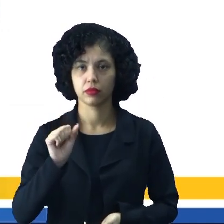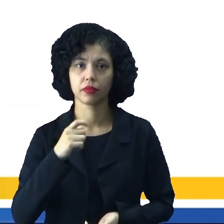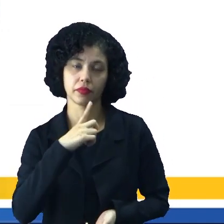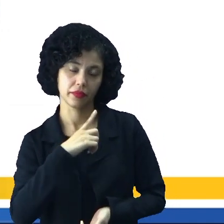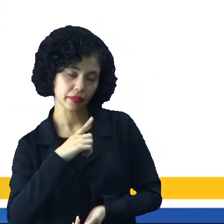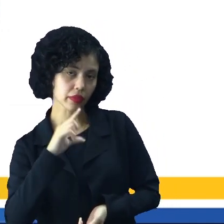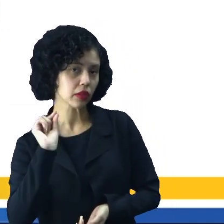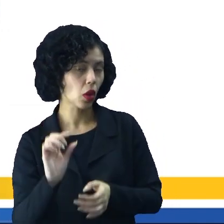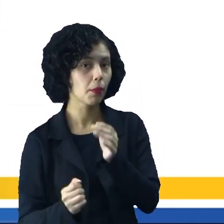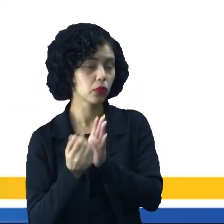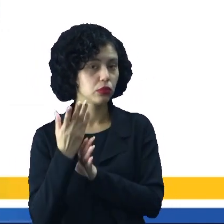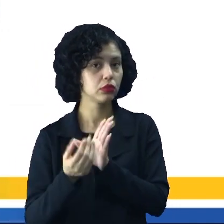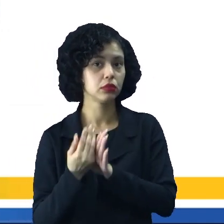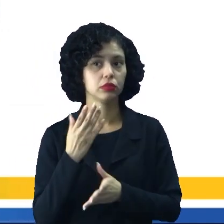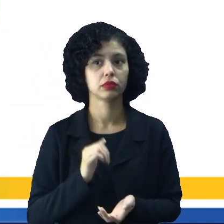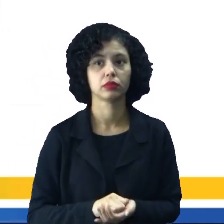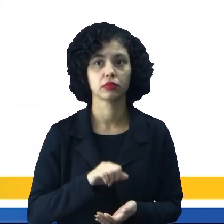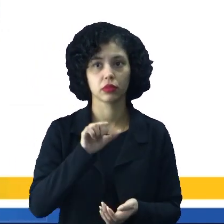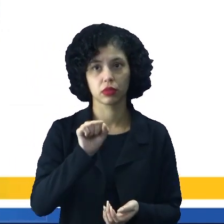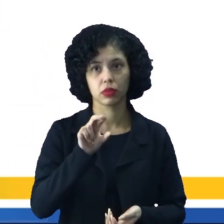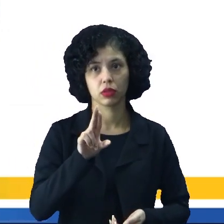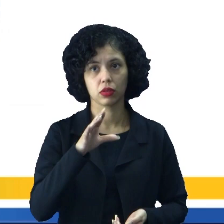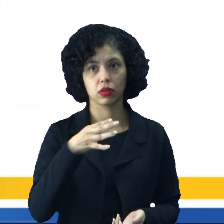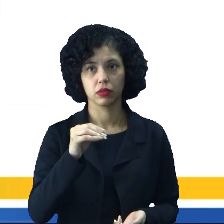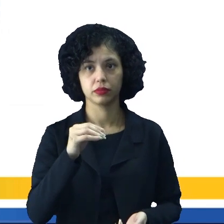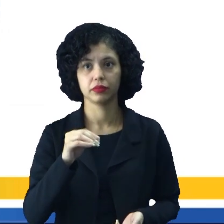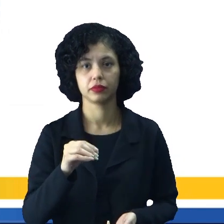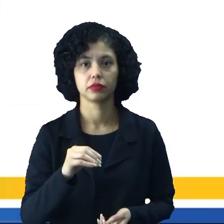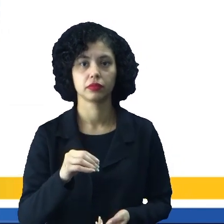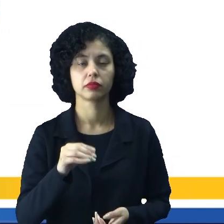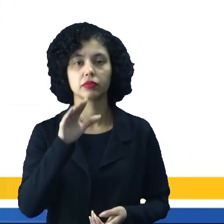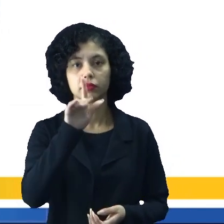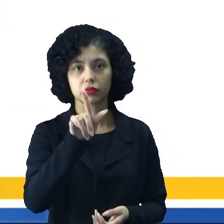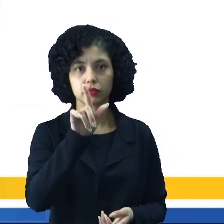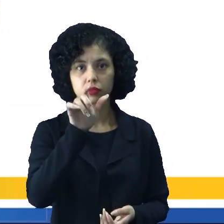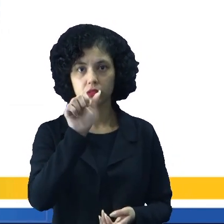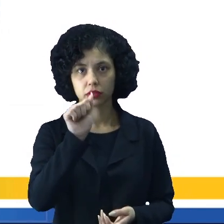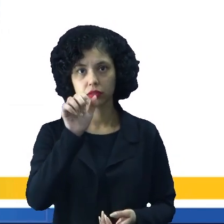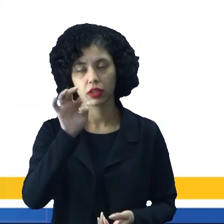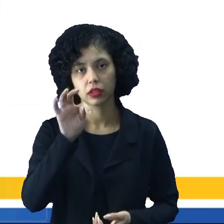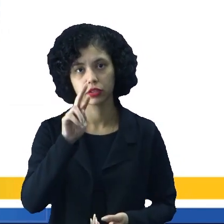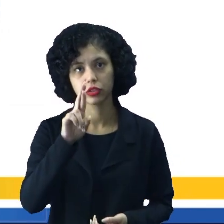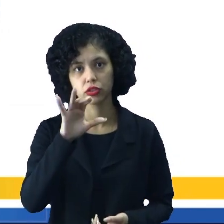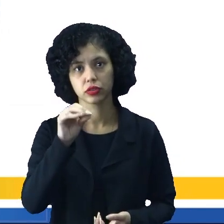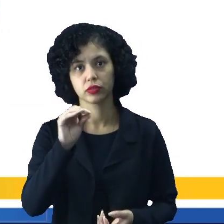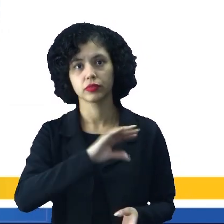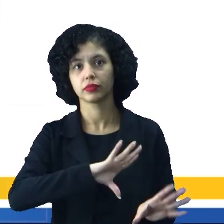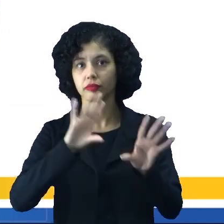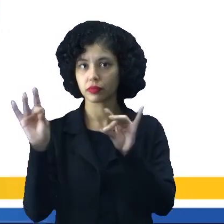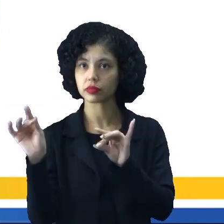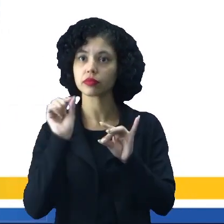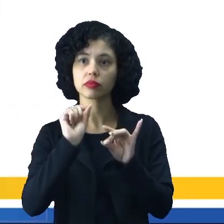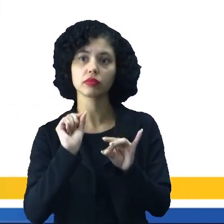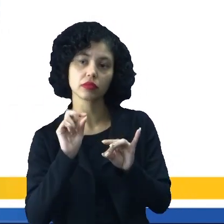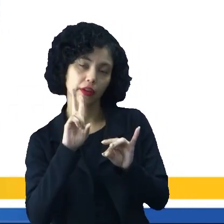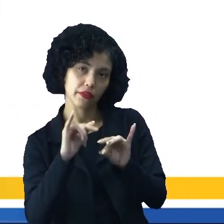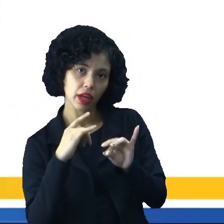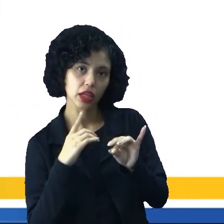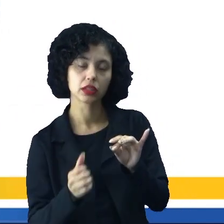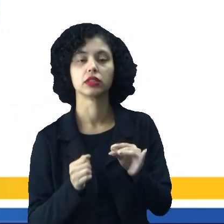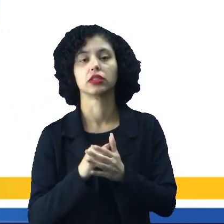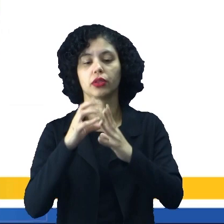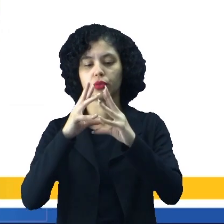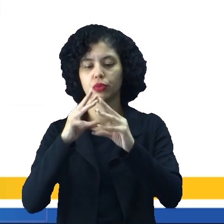vai produzir o suco digestivo ou suco gástrico, porque através do suco gástrico, então, é que vai se